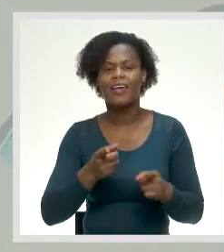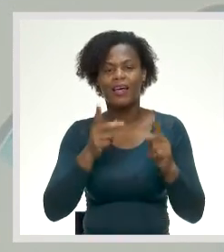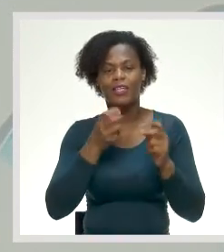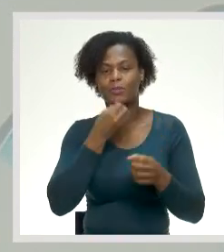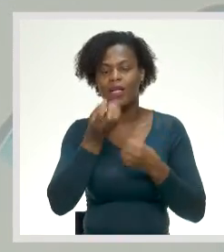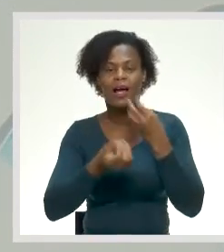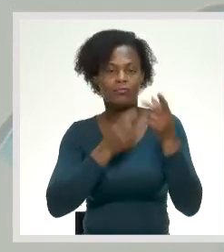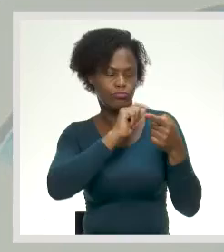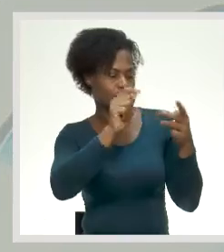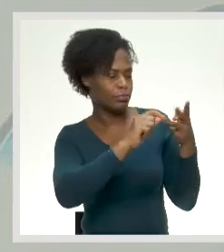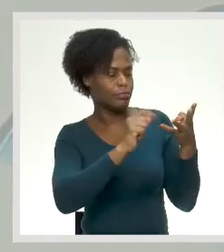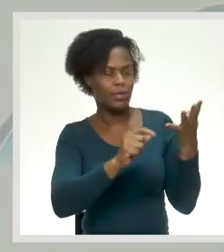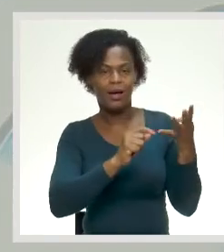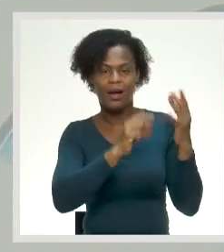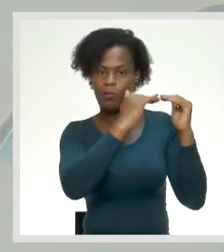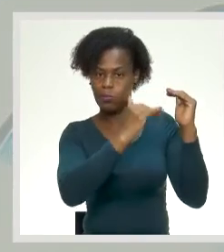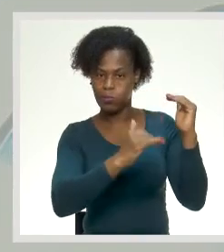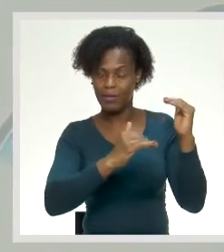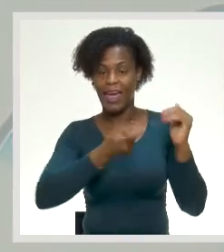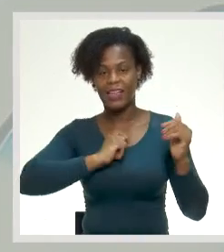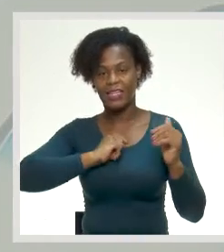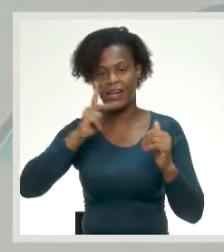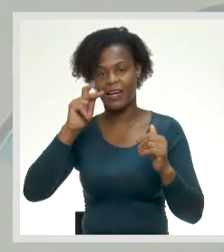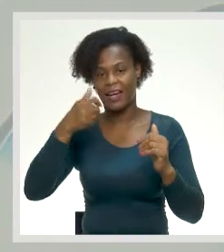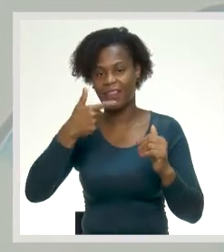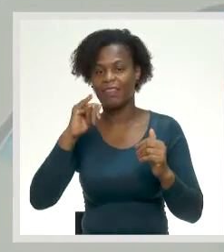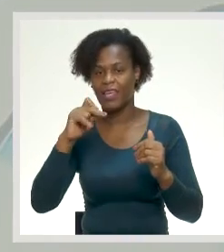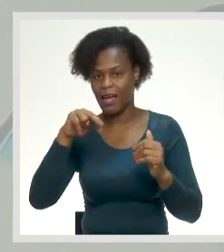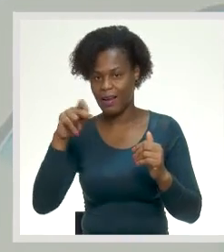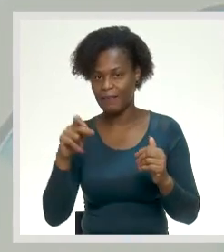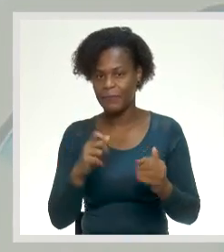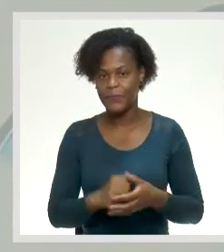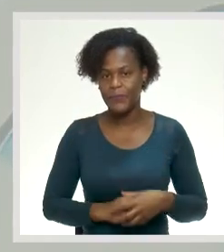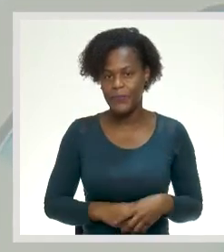as características da ética kantiana.